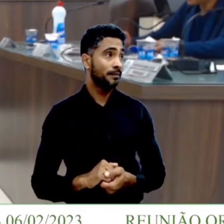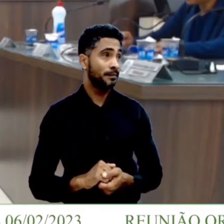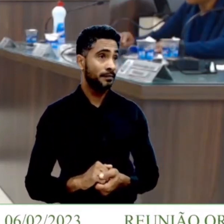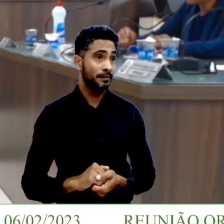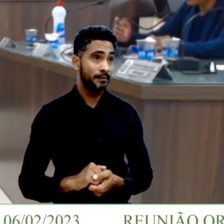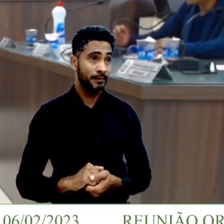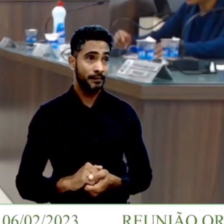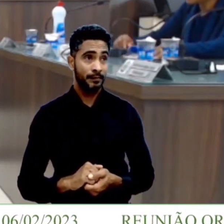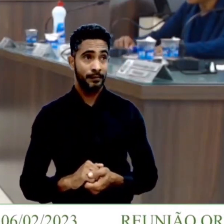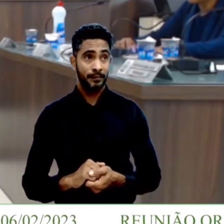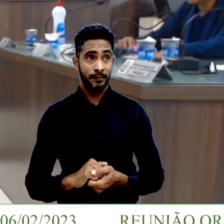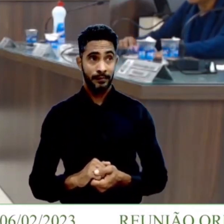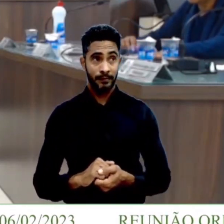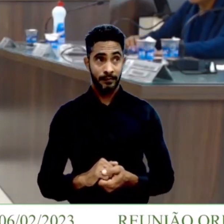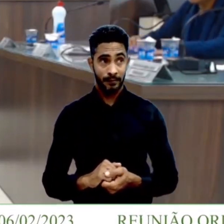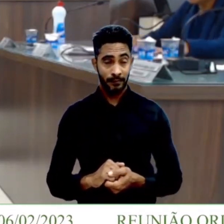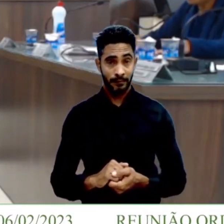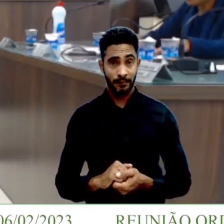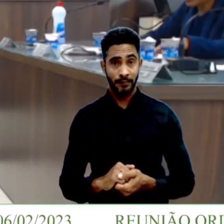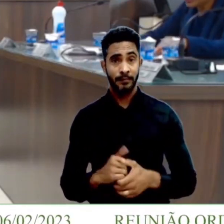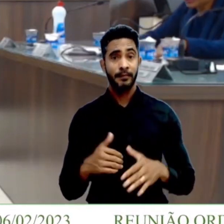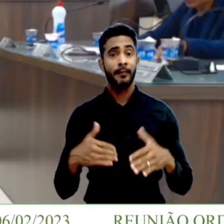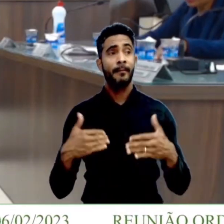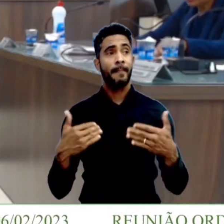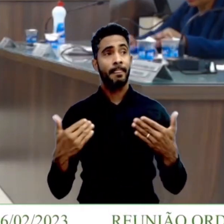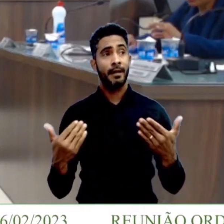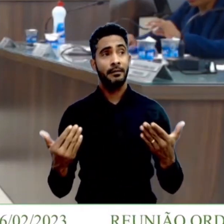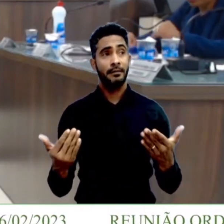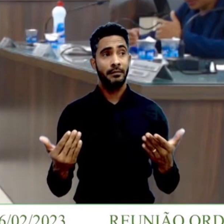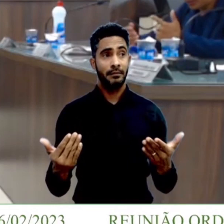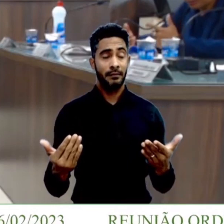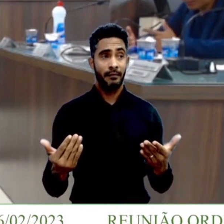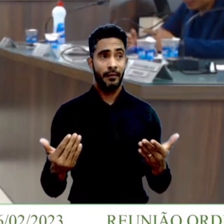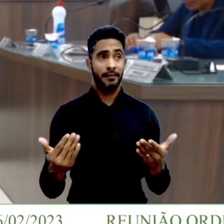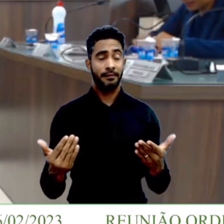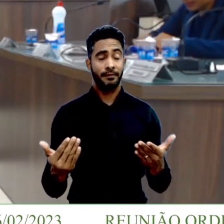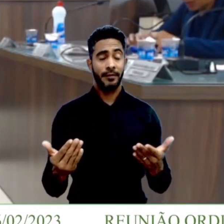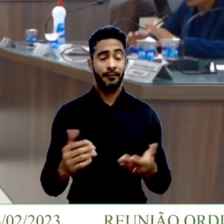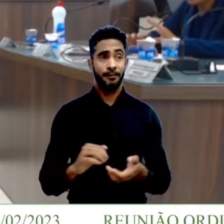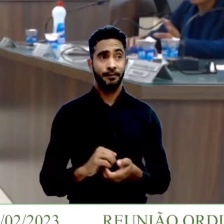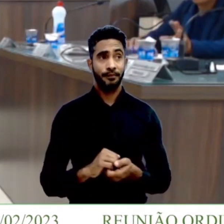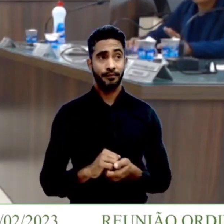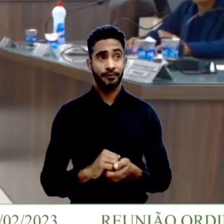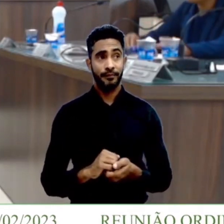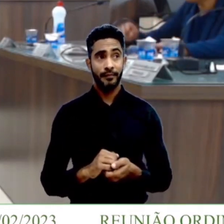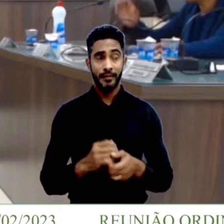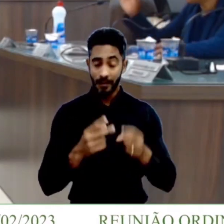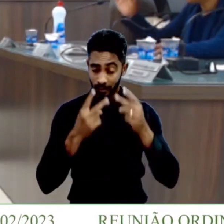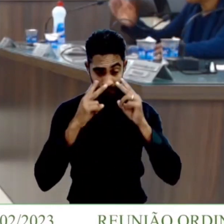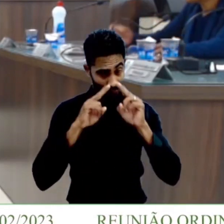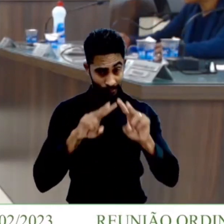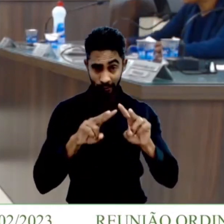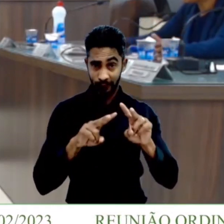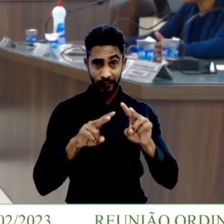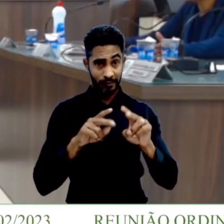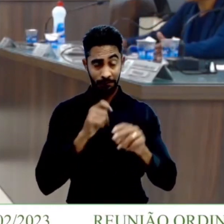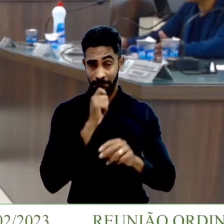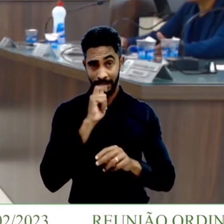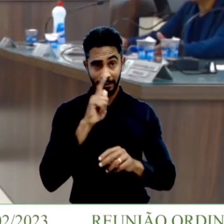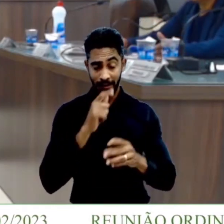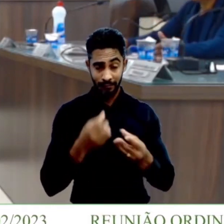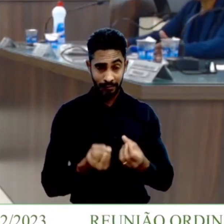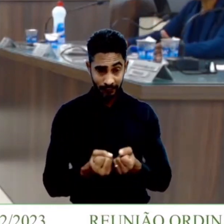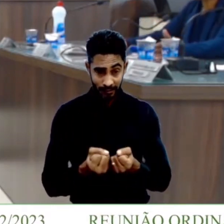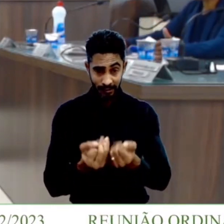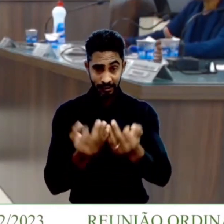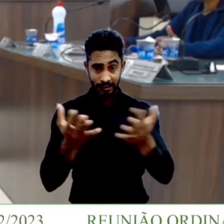só terminar meu raciocínio, deixa. Então, fica aí, eu não vi ainda, como, né, não foi distribuído